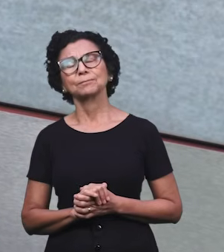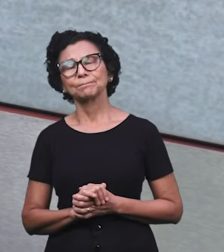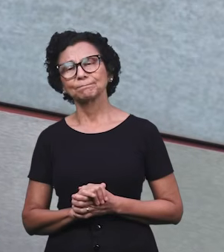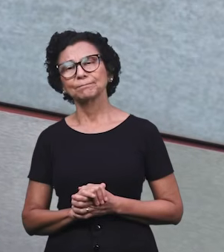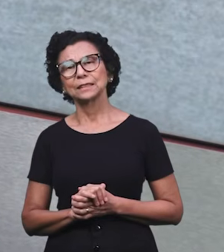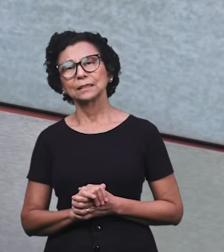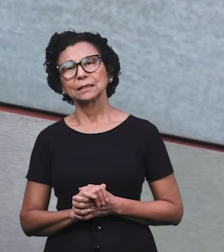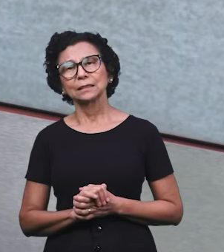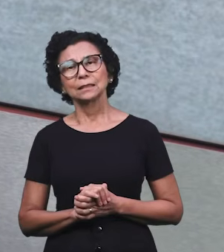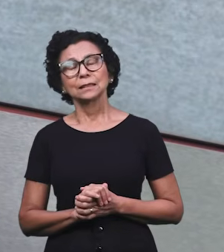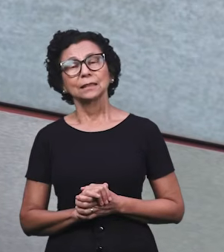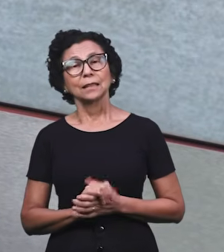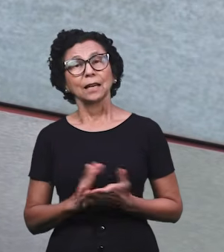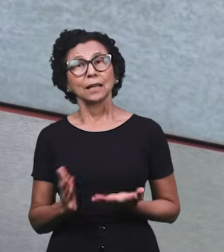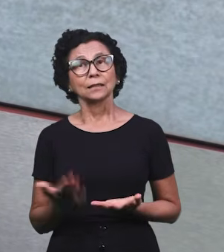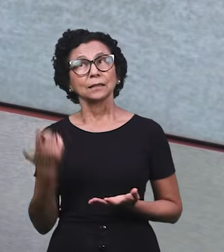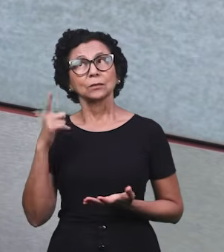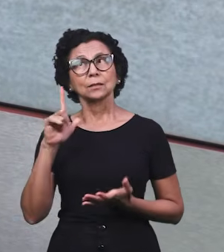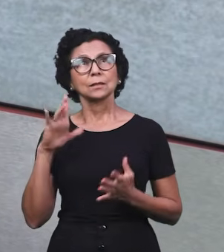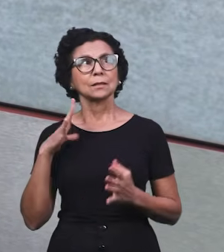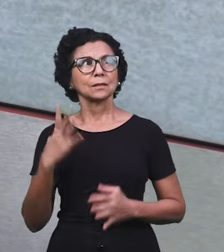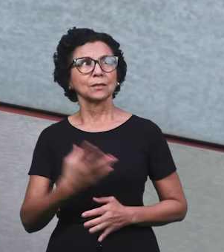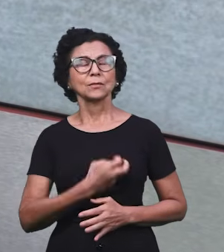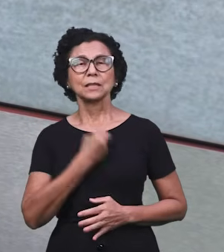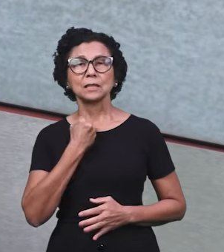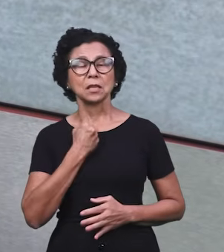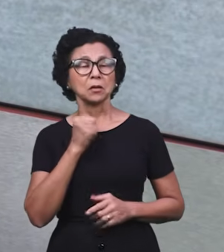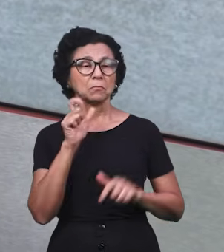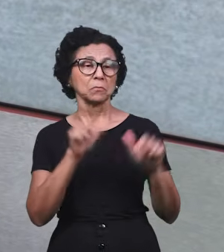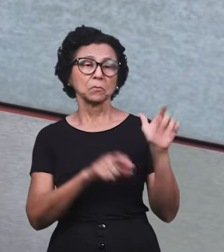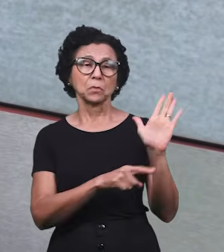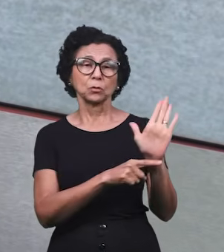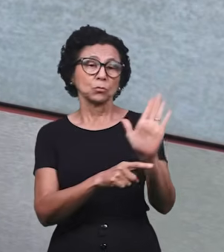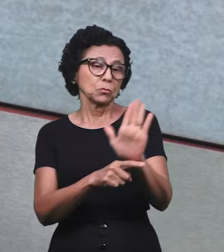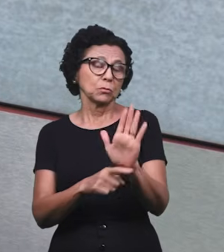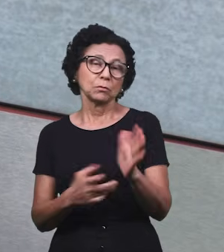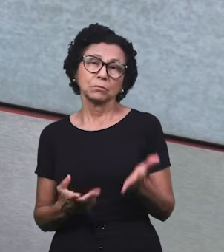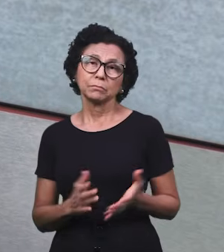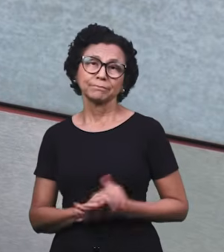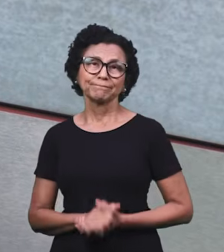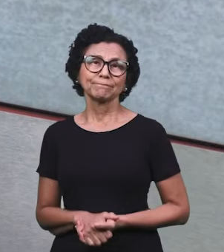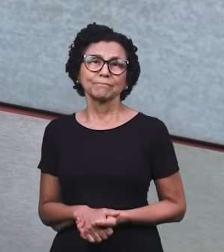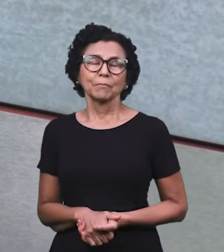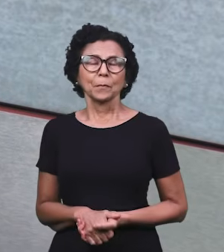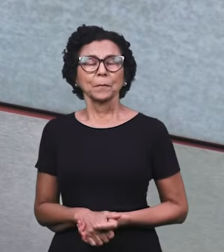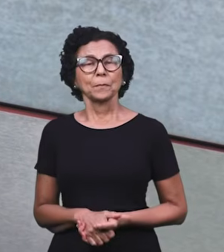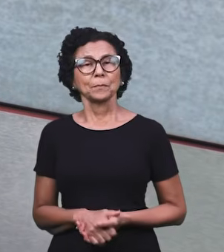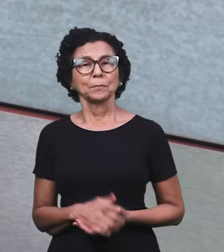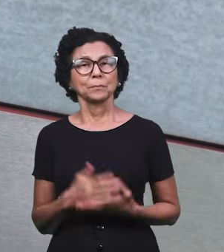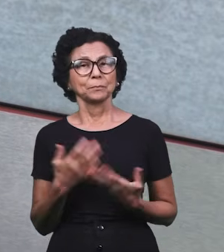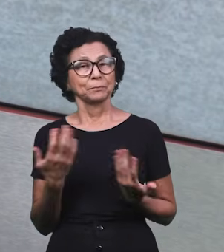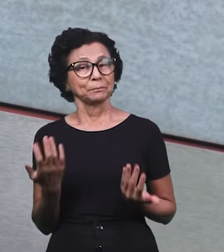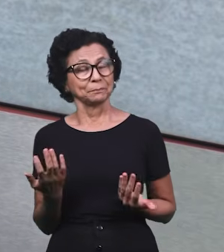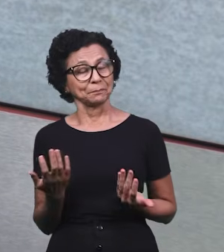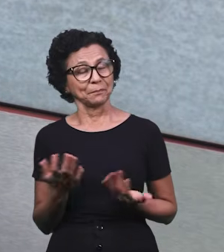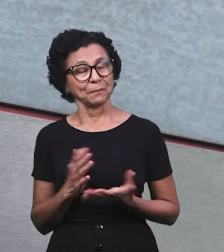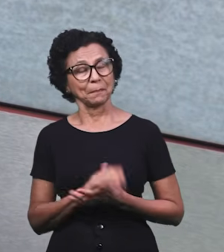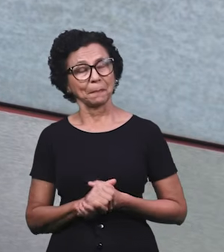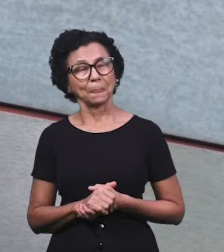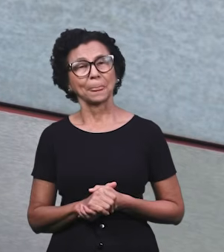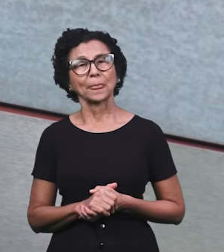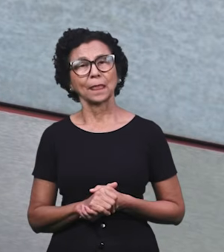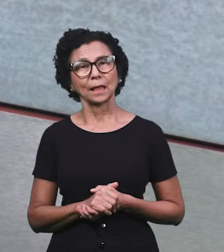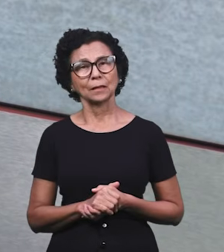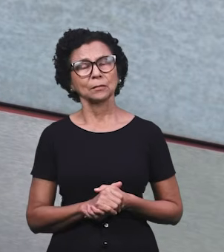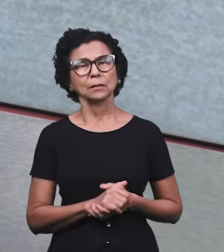justiça humana, elas alcancem a salvação eterna em Jesus Cristo. Veja bem, na verdade, é isso